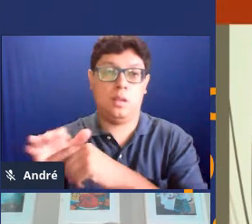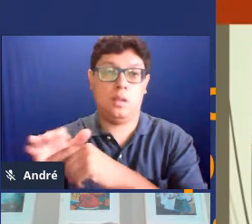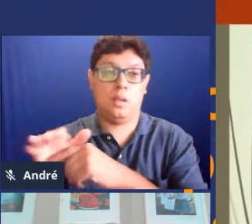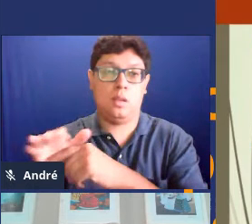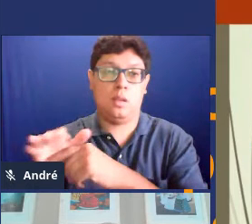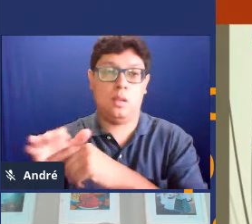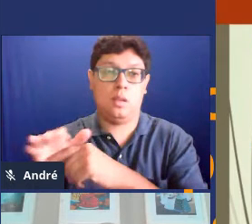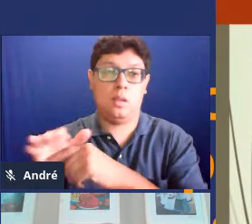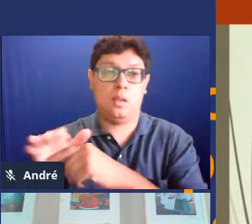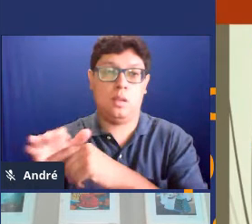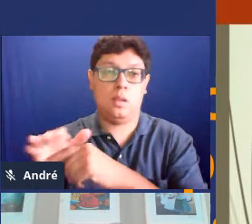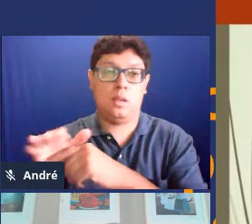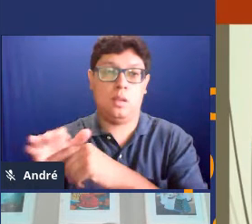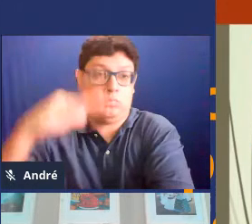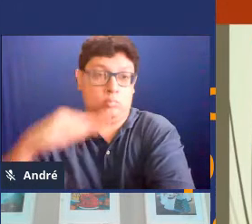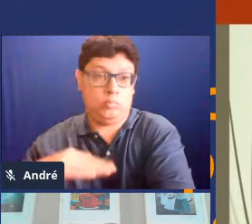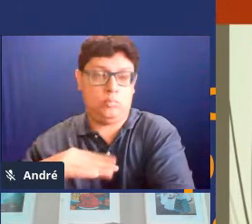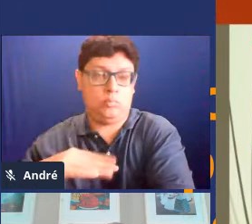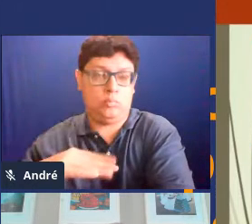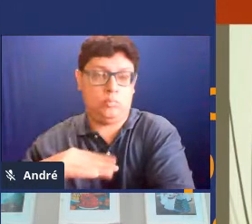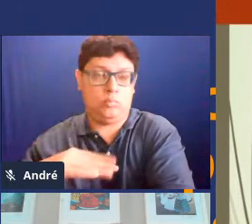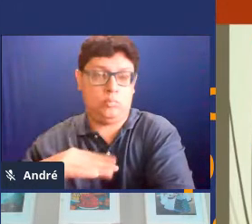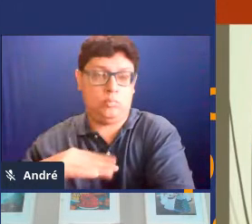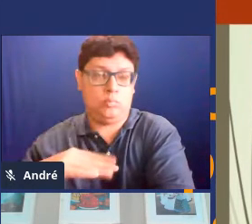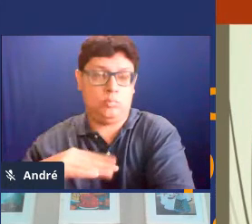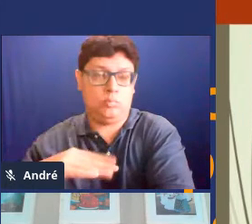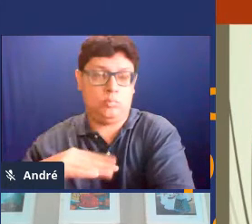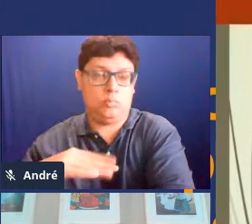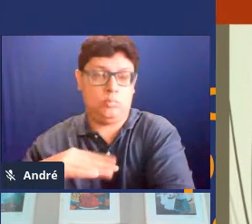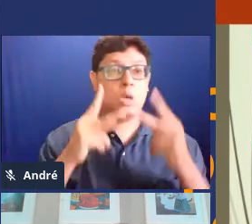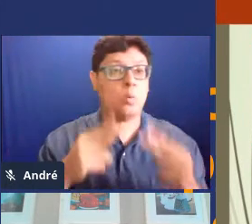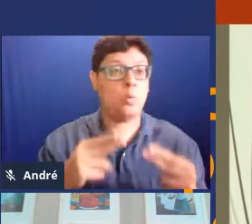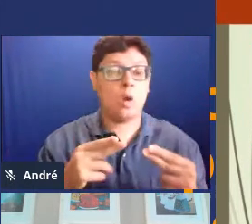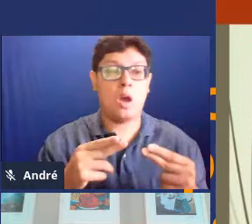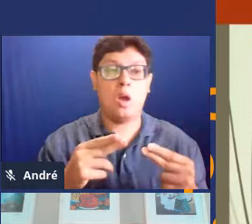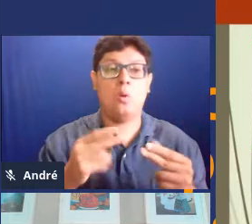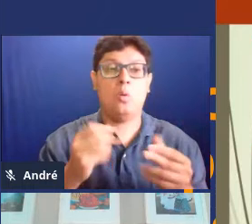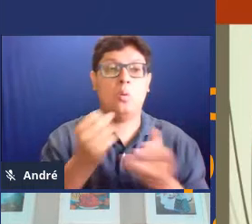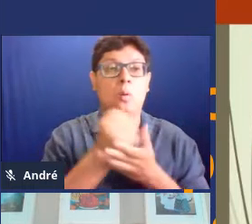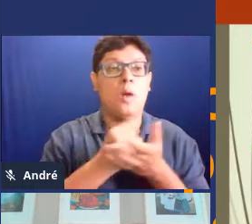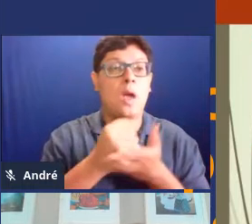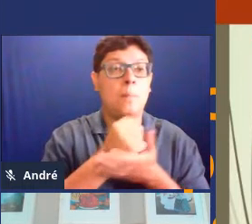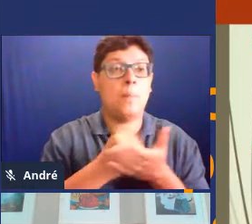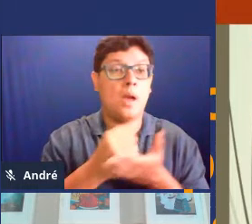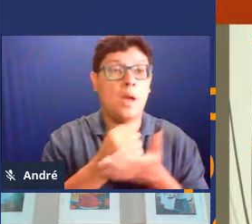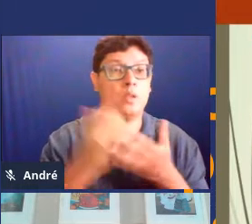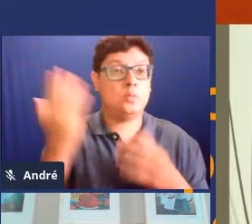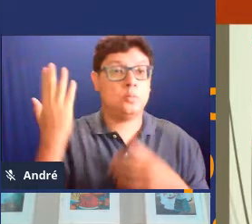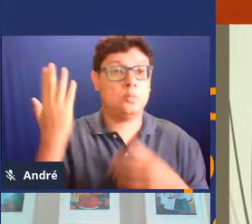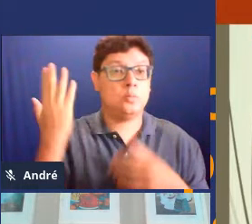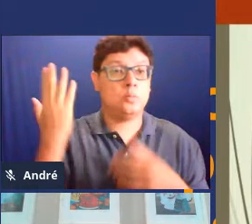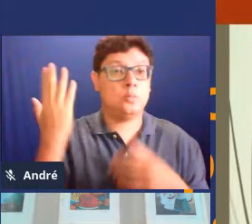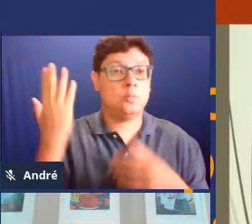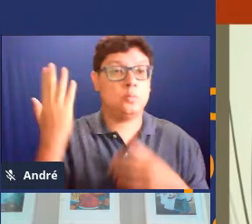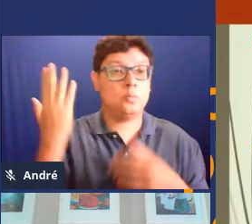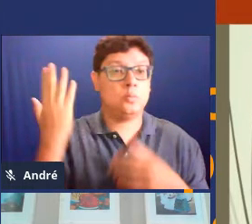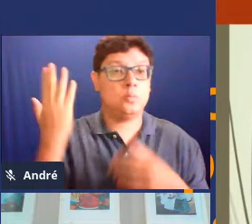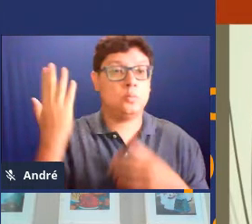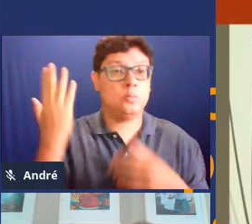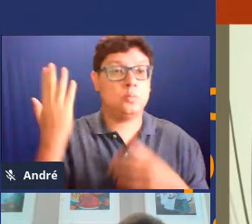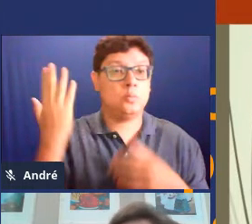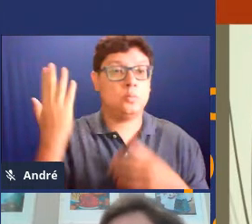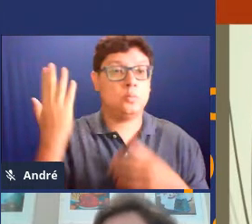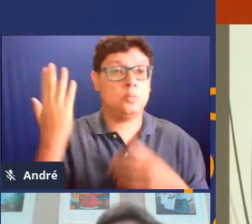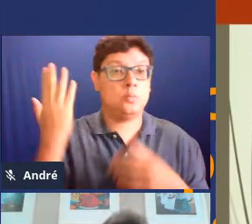algum medicamento que eu conheço? Não. O que isso quer dizer? Que o chá de graviola, ele está encontrando um